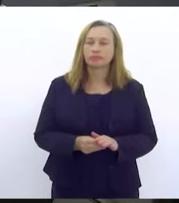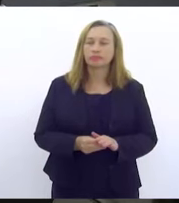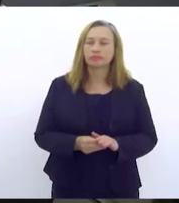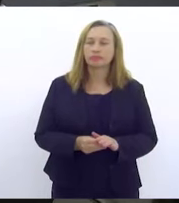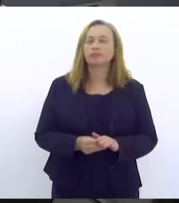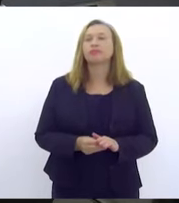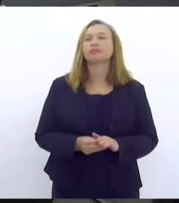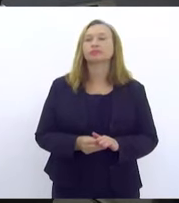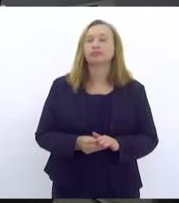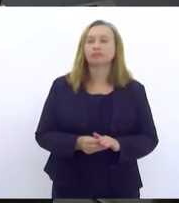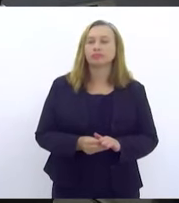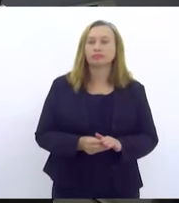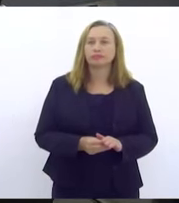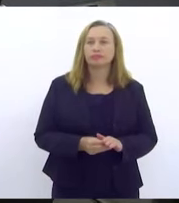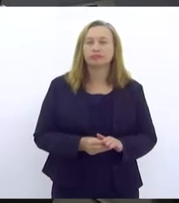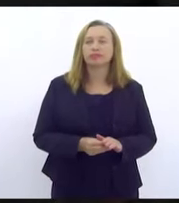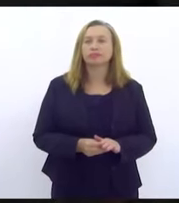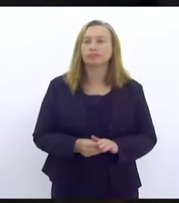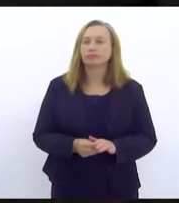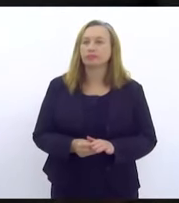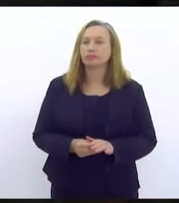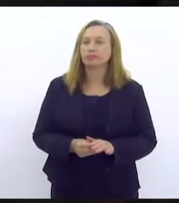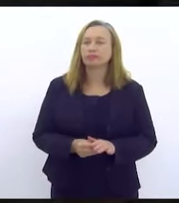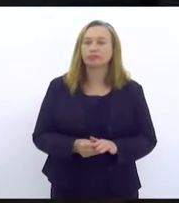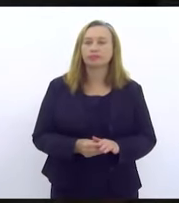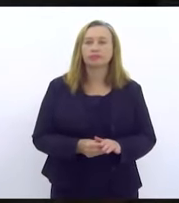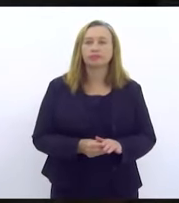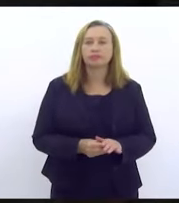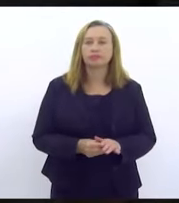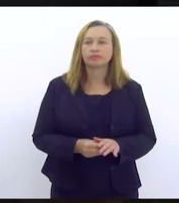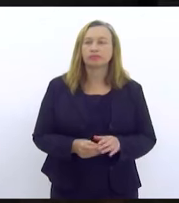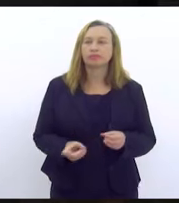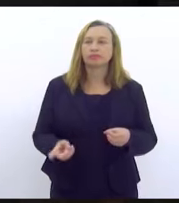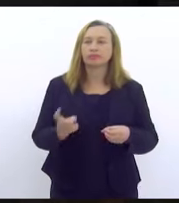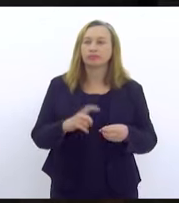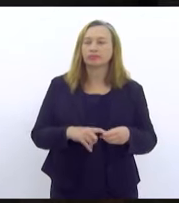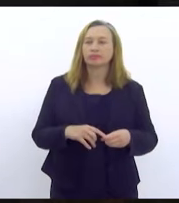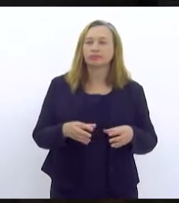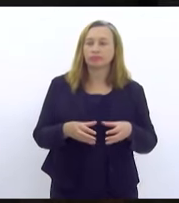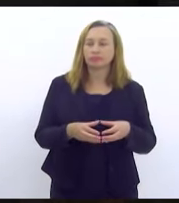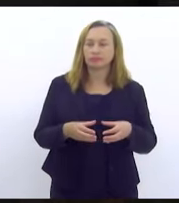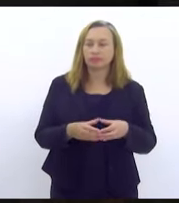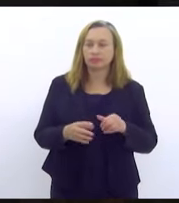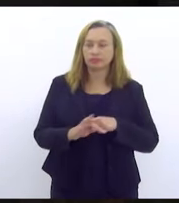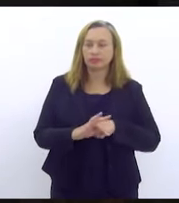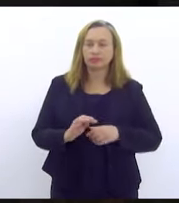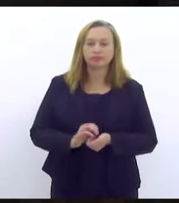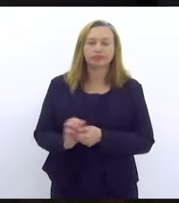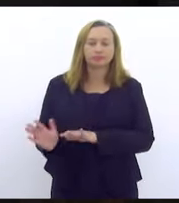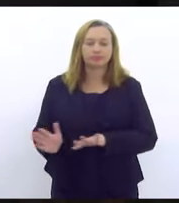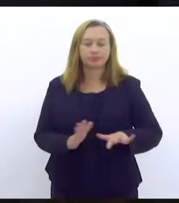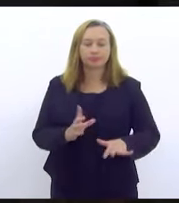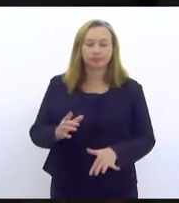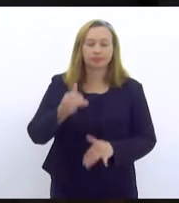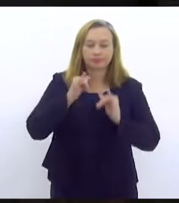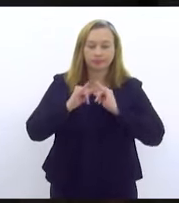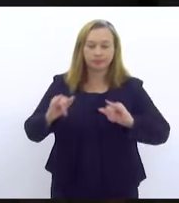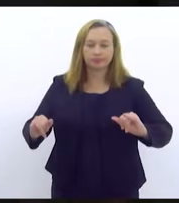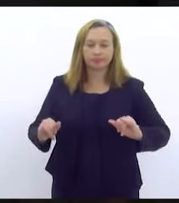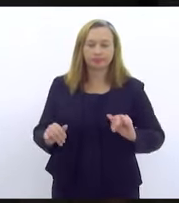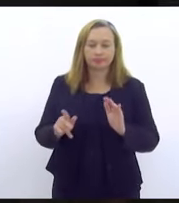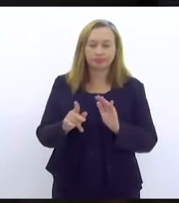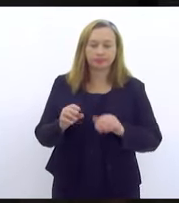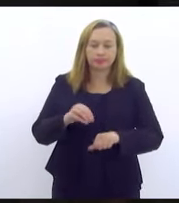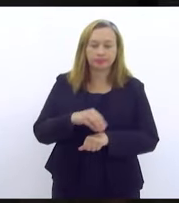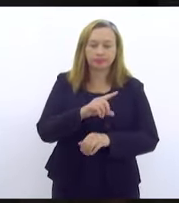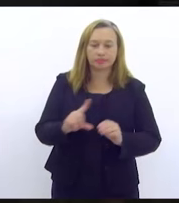A presente proposta, na verdade, recebeu duas emendas e retorna à comissão. Anuncio indicação